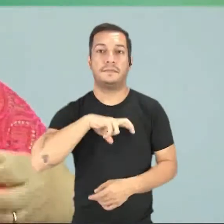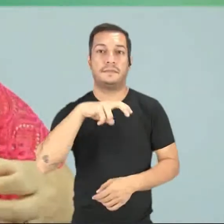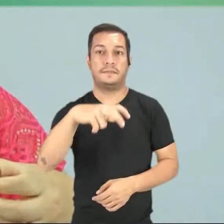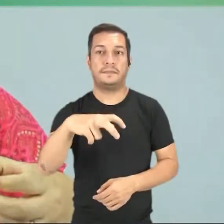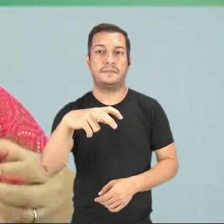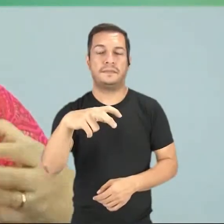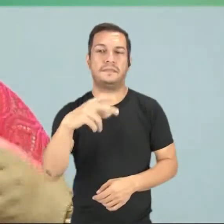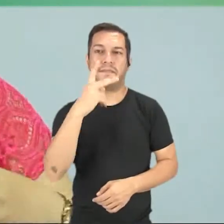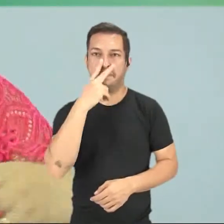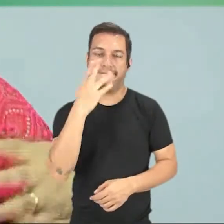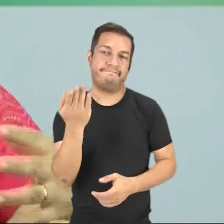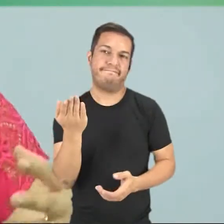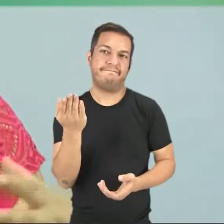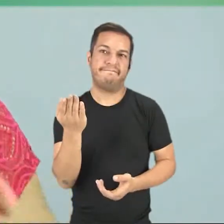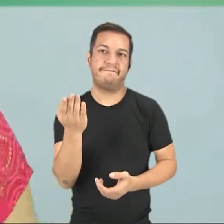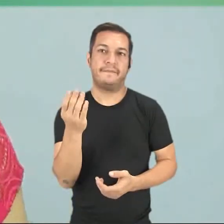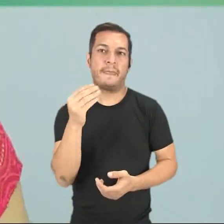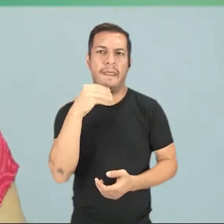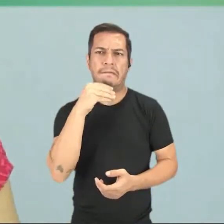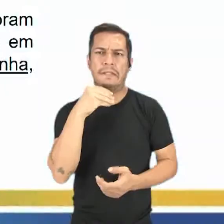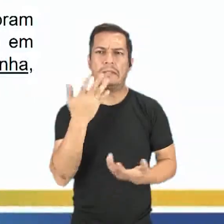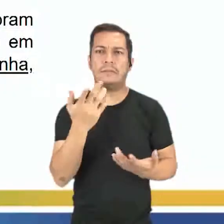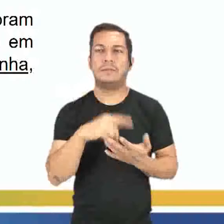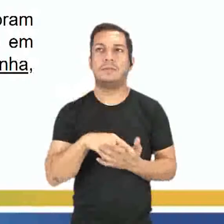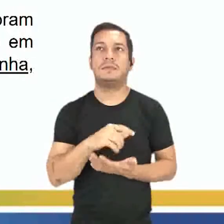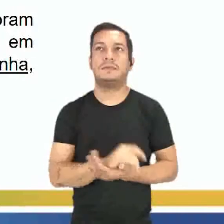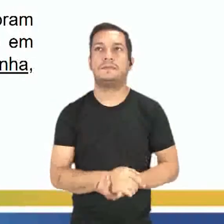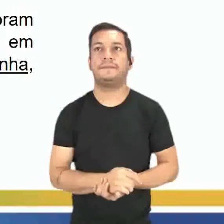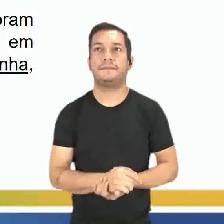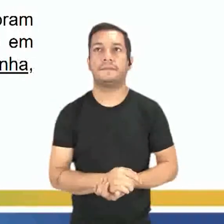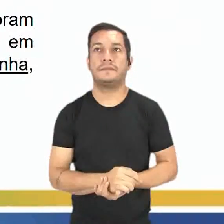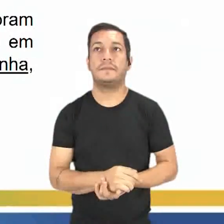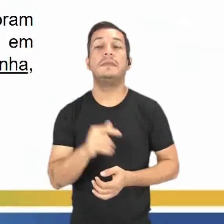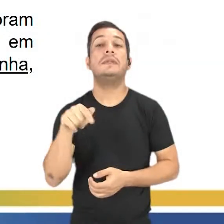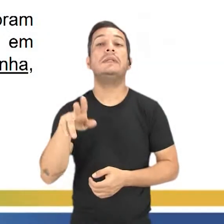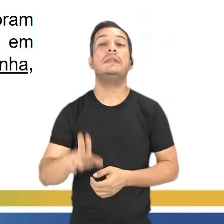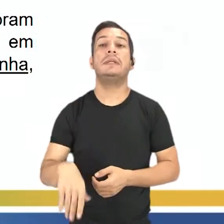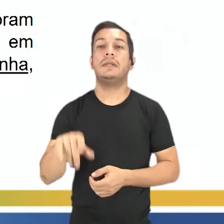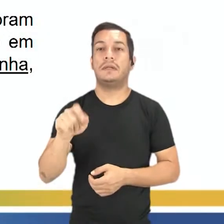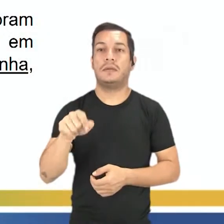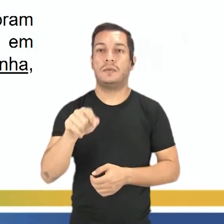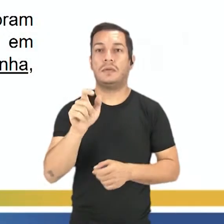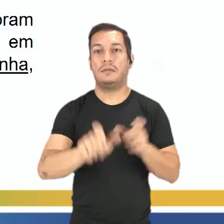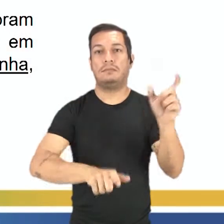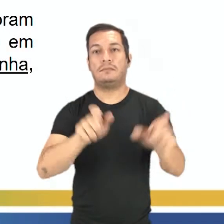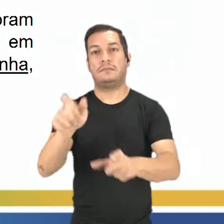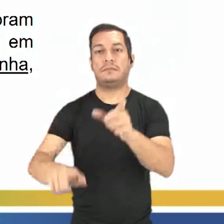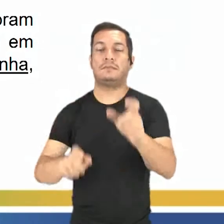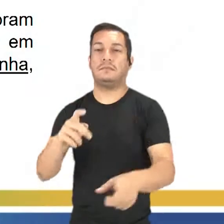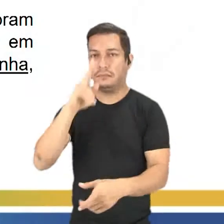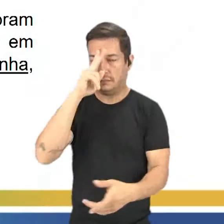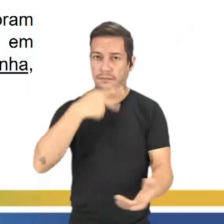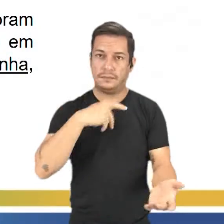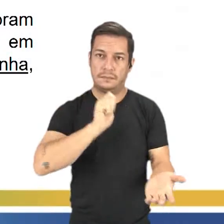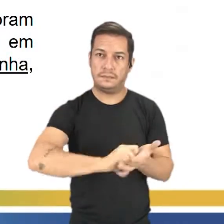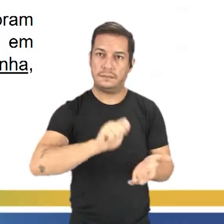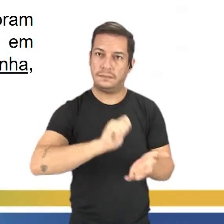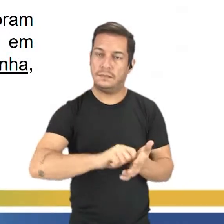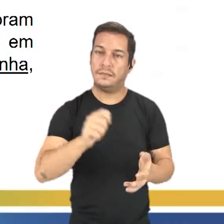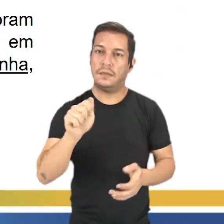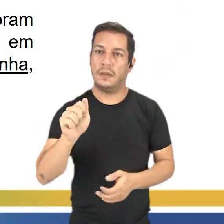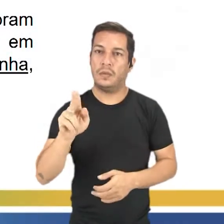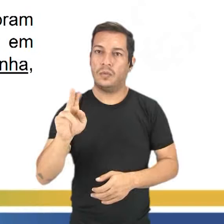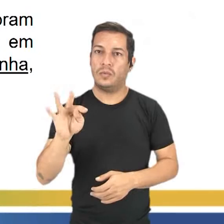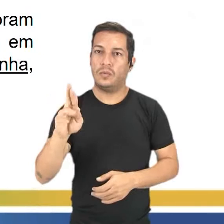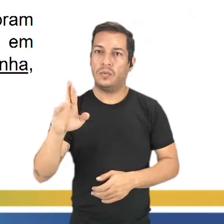mais fraquinho e no Brasil teve mais corpo. E quem foram esses autores que sobressaíram